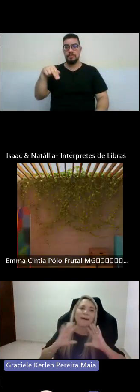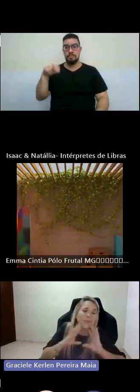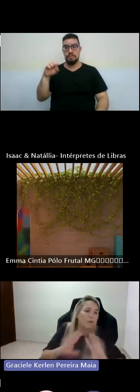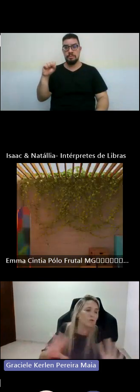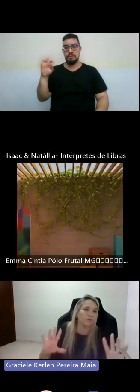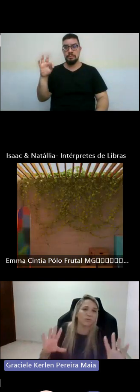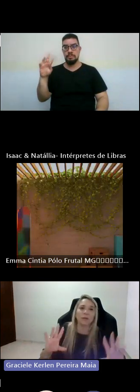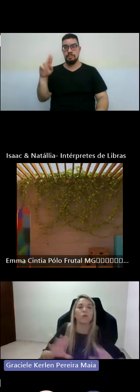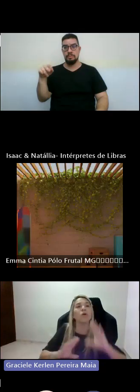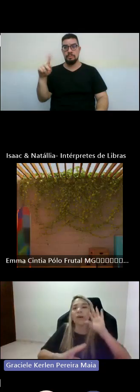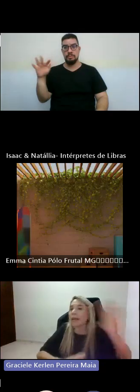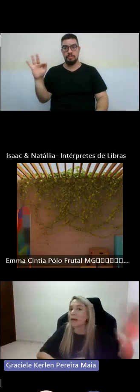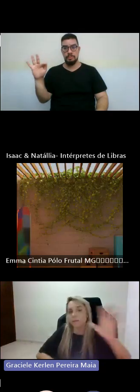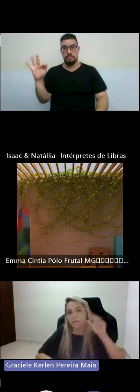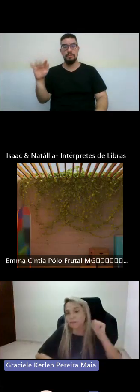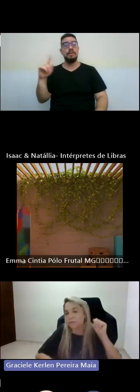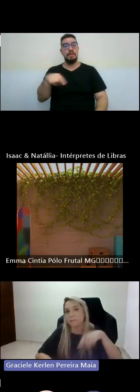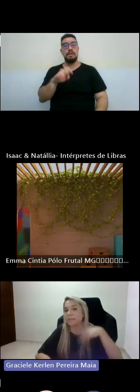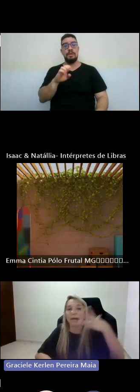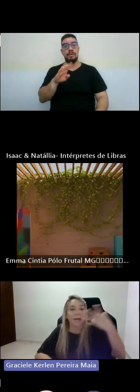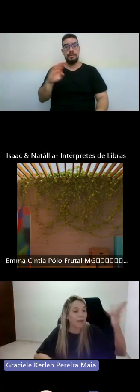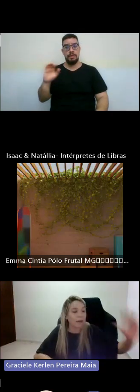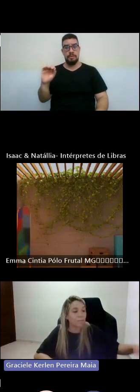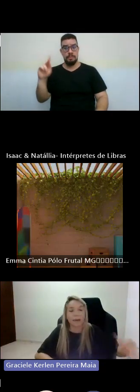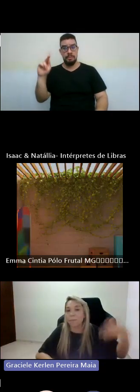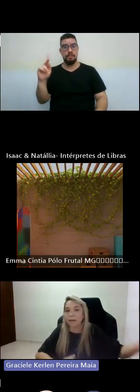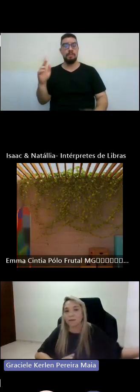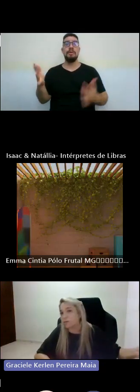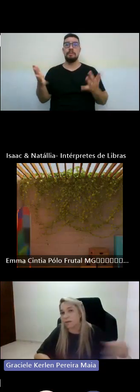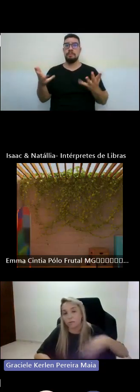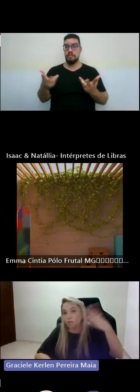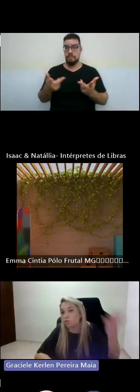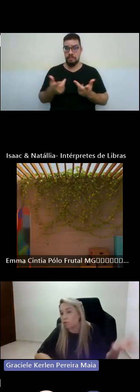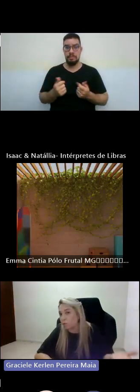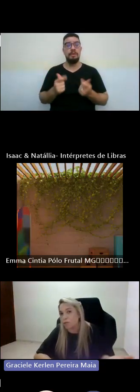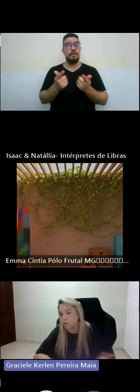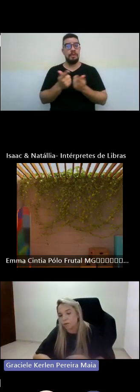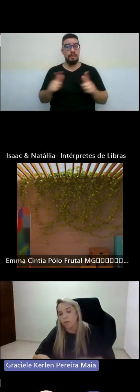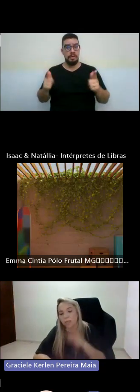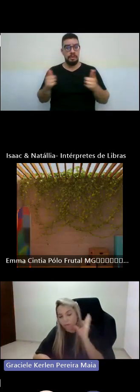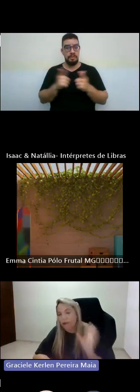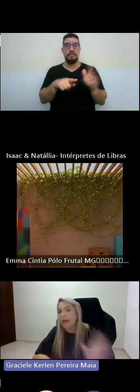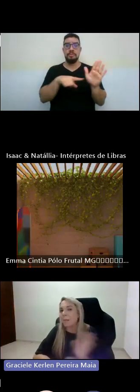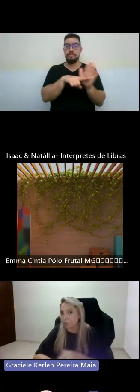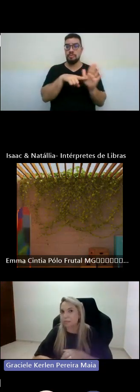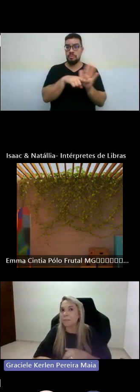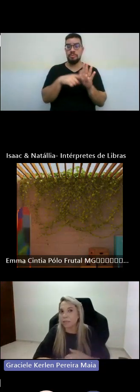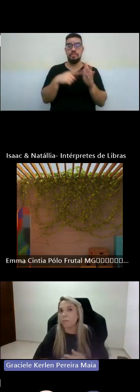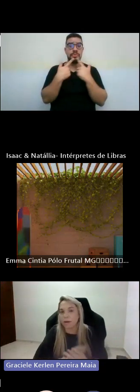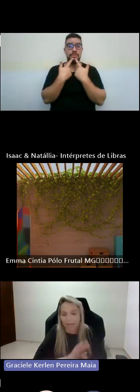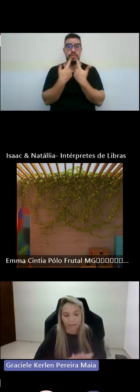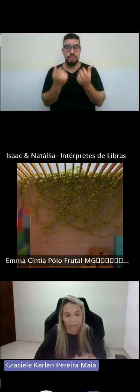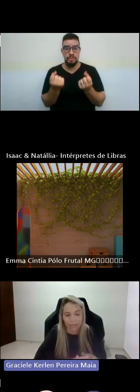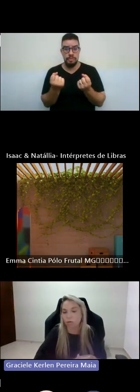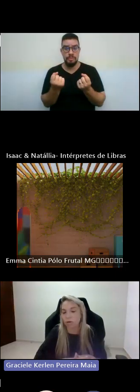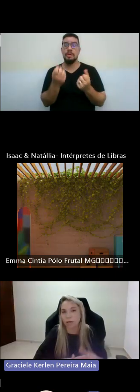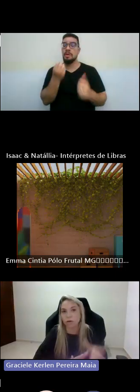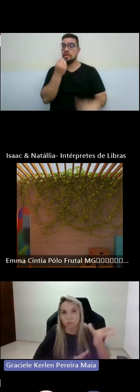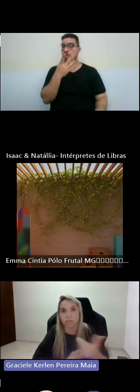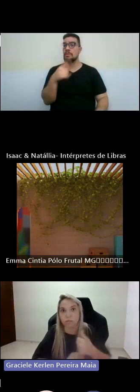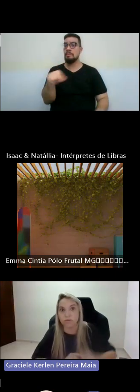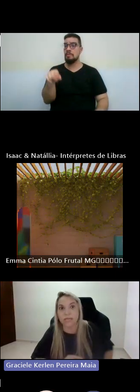Ele é maravilhoso também. Eu coloquei lá para vocês verem, porque é uma gramática, né? Um estudo linguístico. Então, vale a pena também dar uma olhada nele.